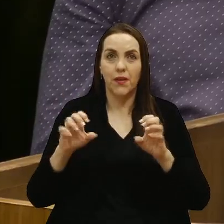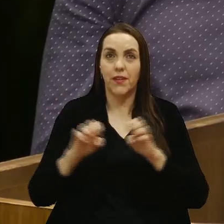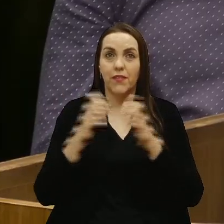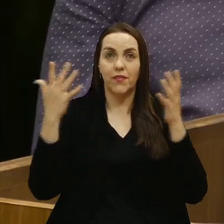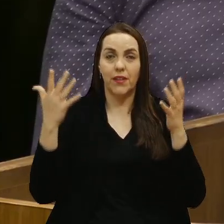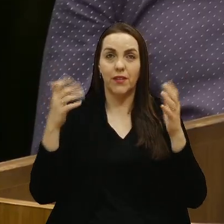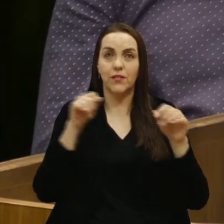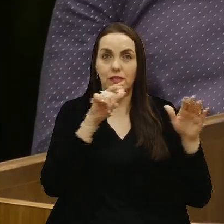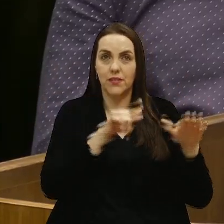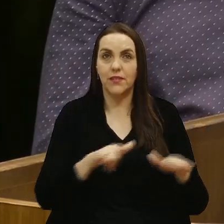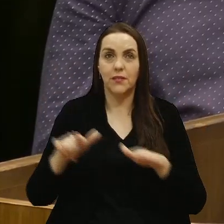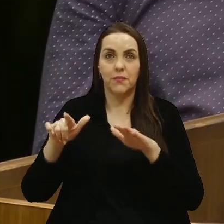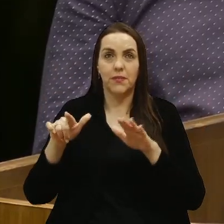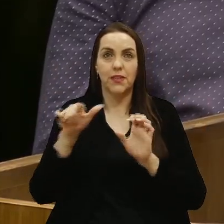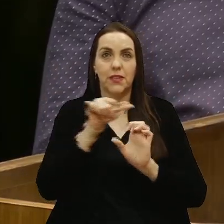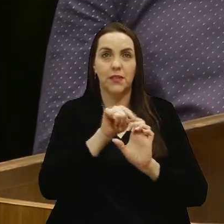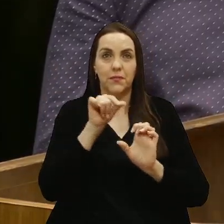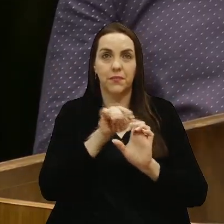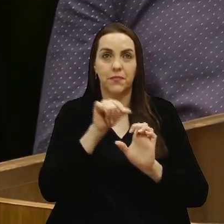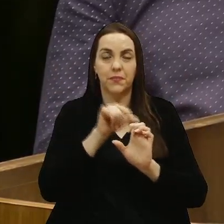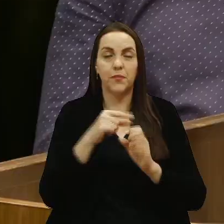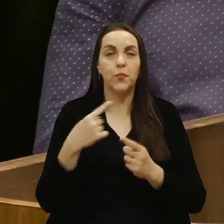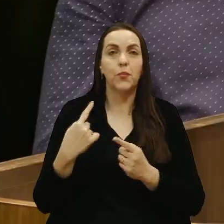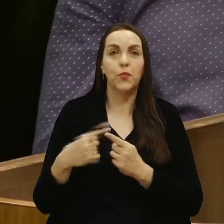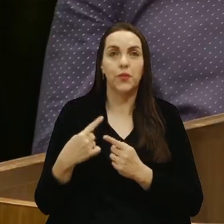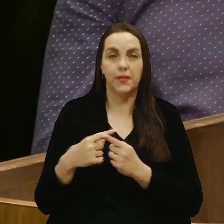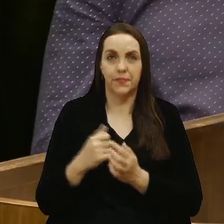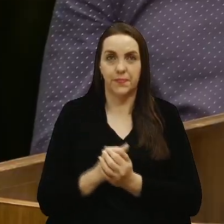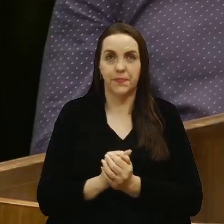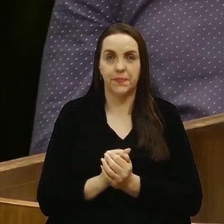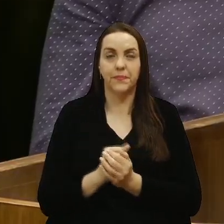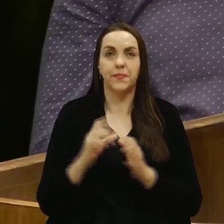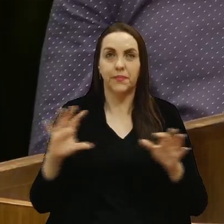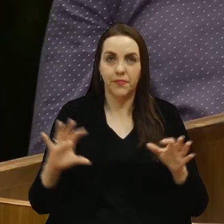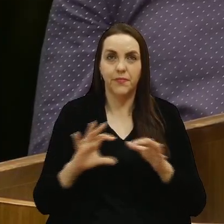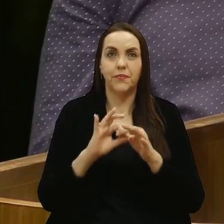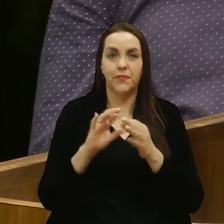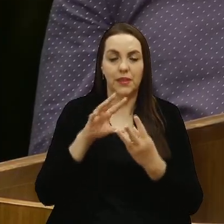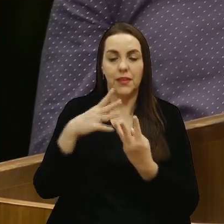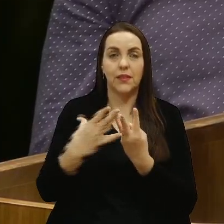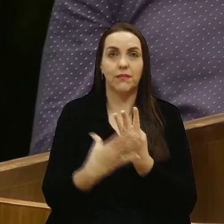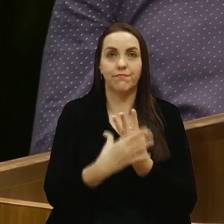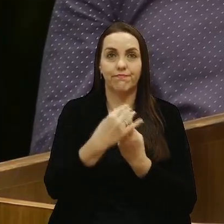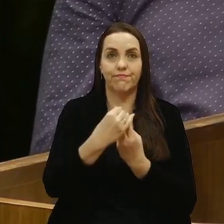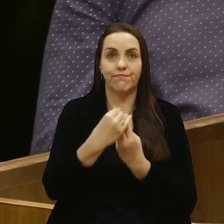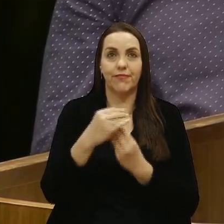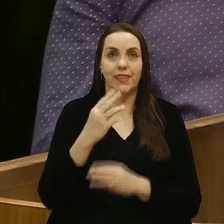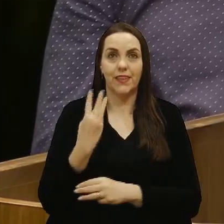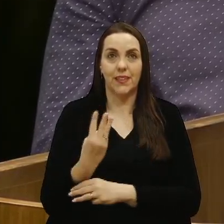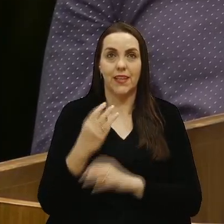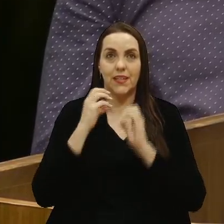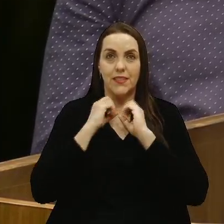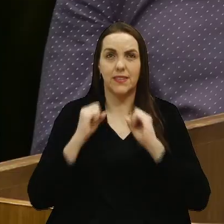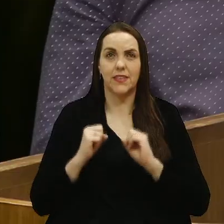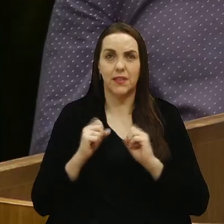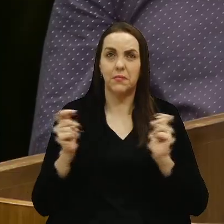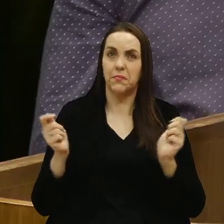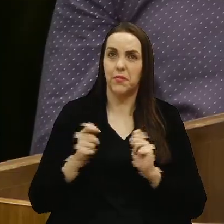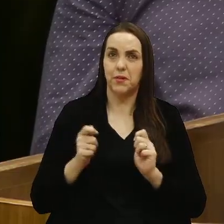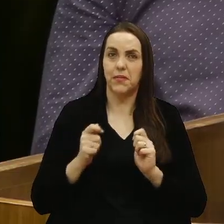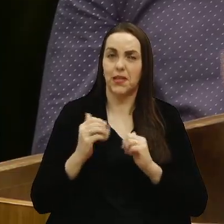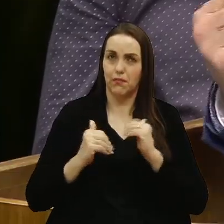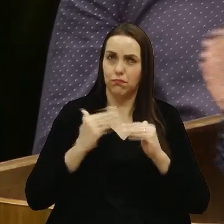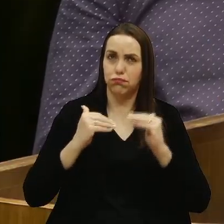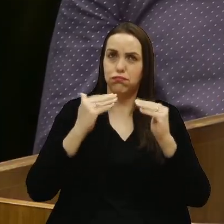do Empreendedorismo. Por quê? Porque nós tivemos a unificação das 3 secretarias, e eu acho que, com isso, potencializou muito